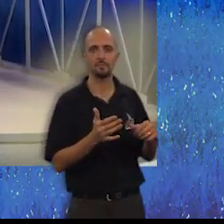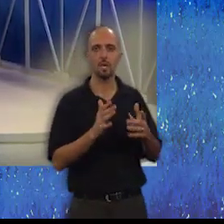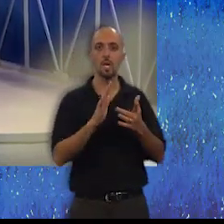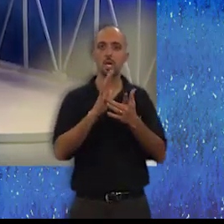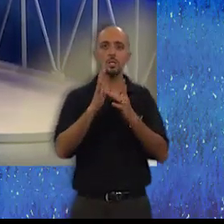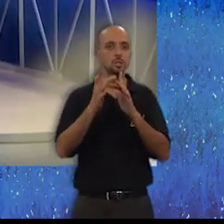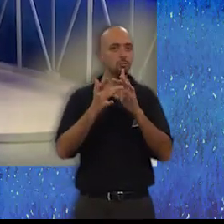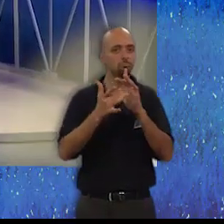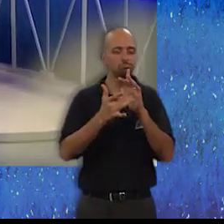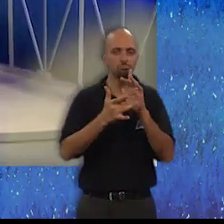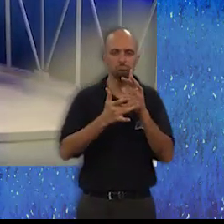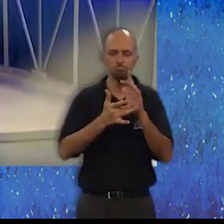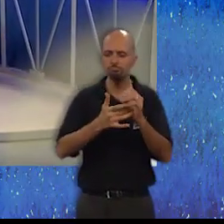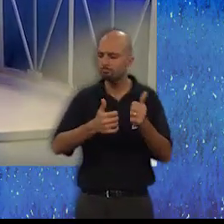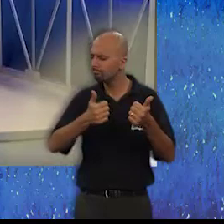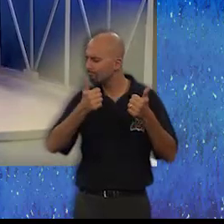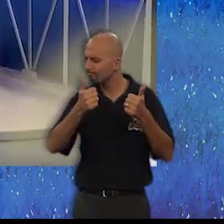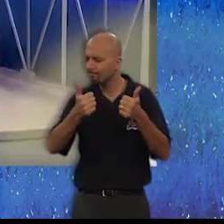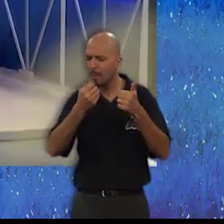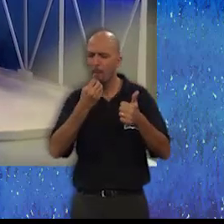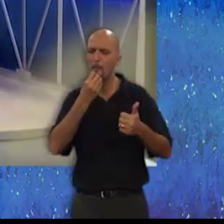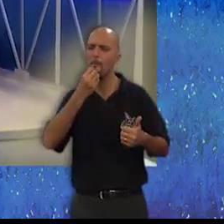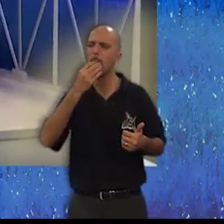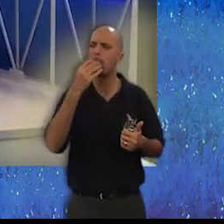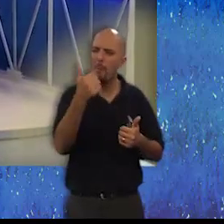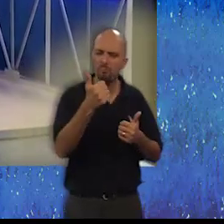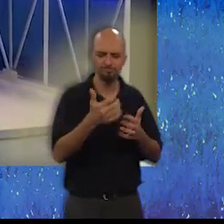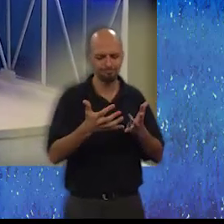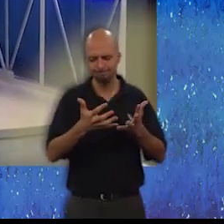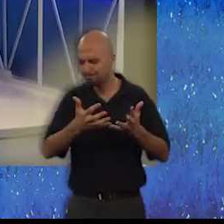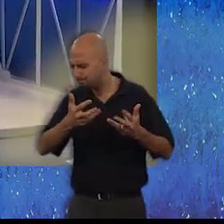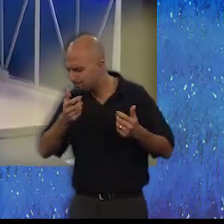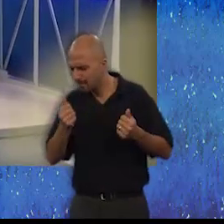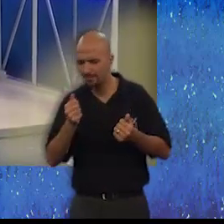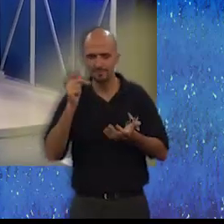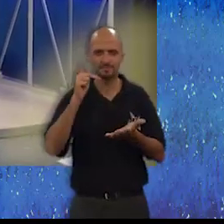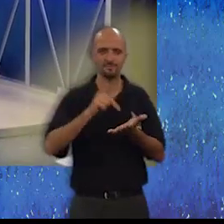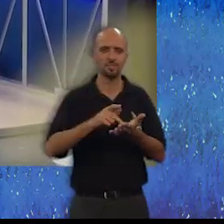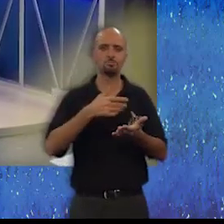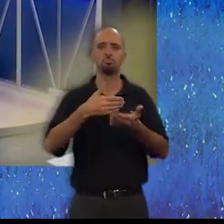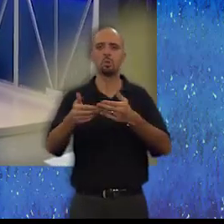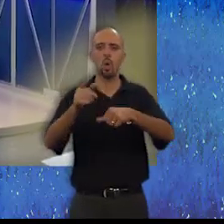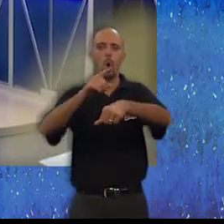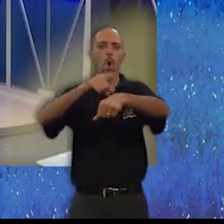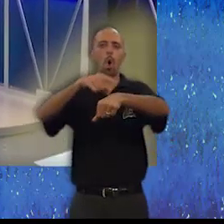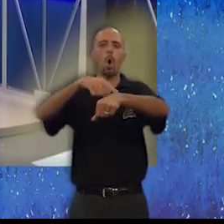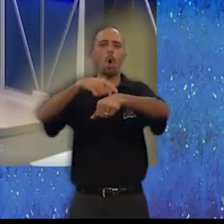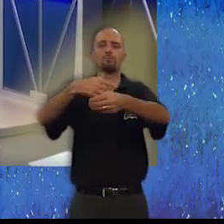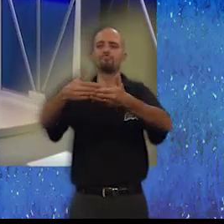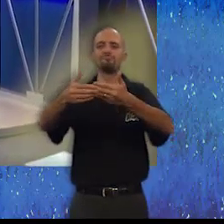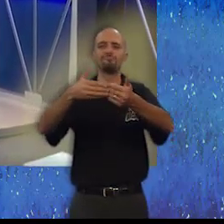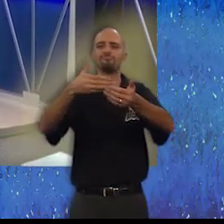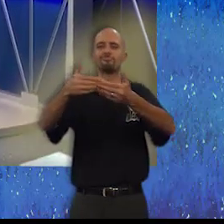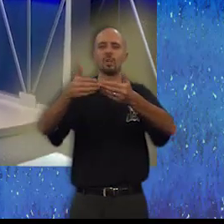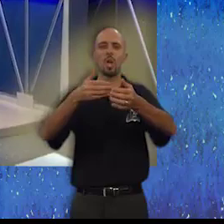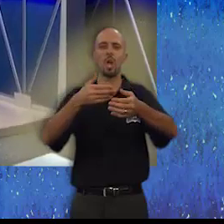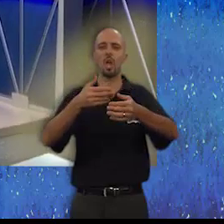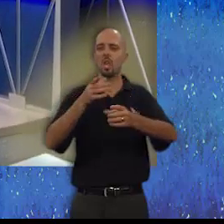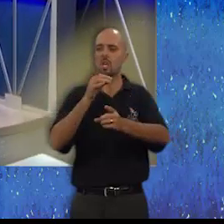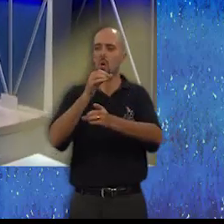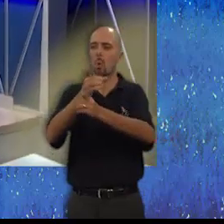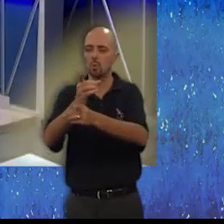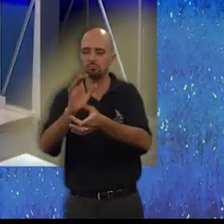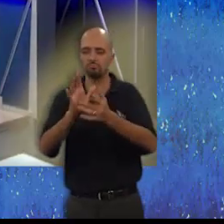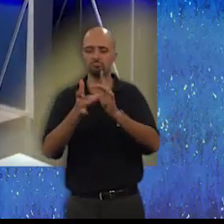maravilhoso que não há problema em procurá-lo à noite, de manhã, à tarde, meio-dia, qualquer hora. Jesus